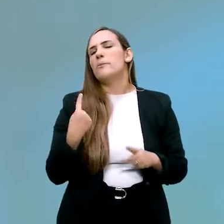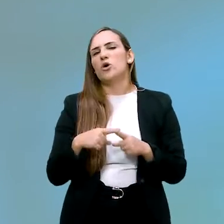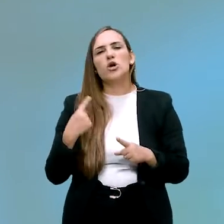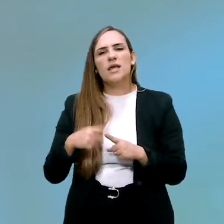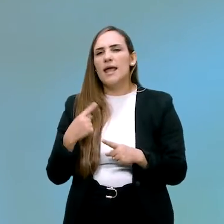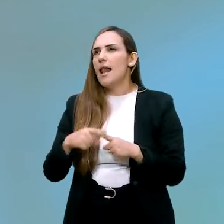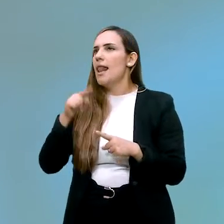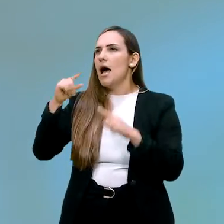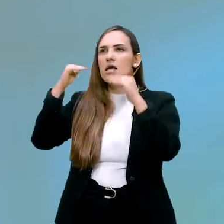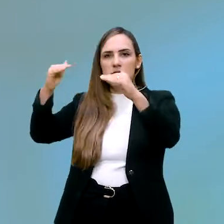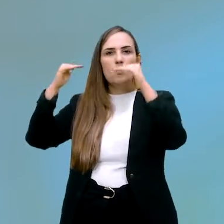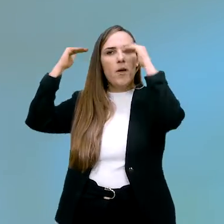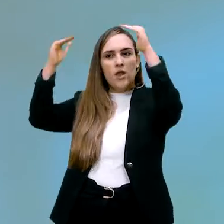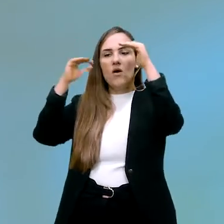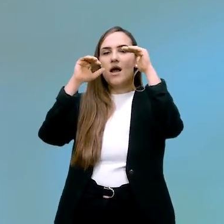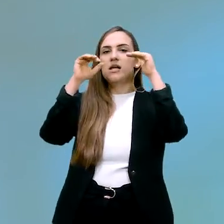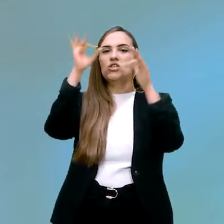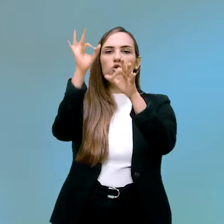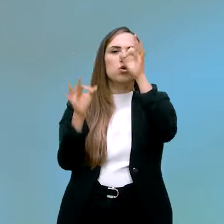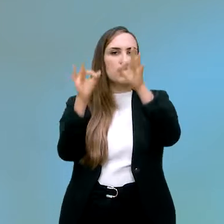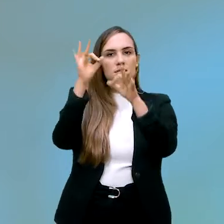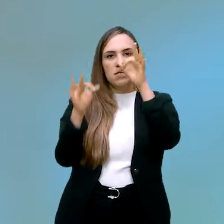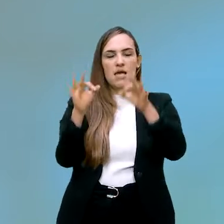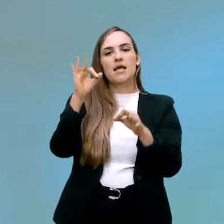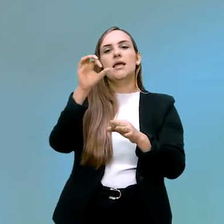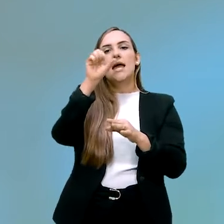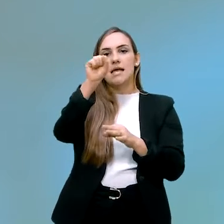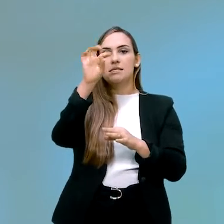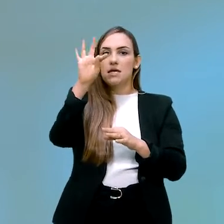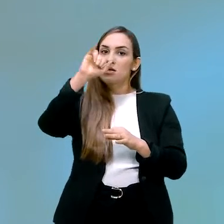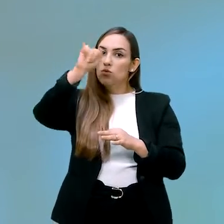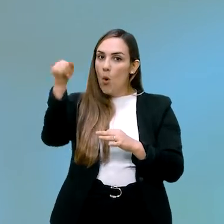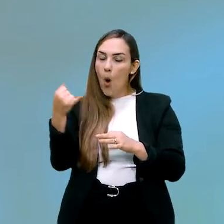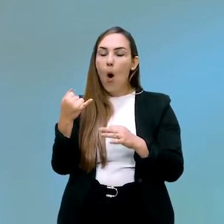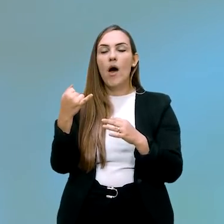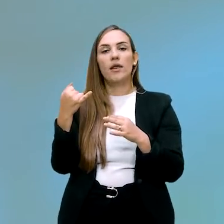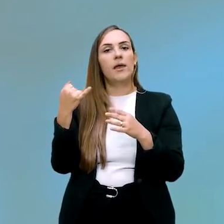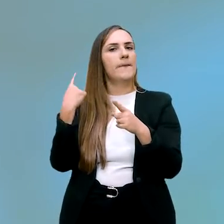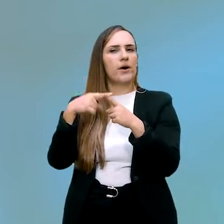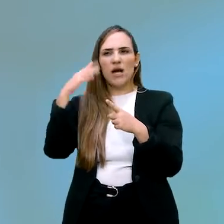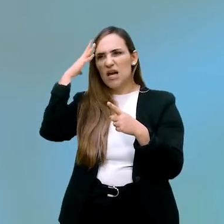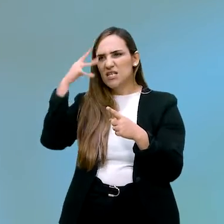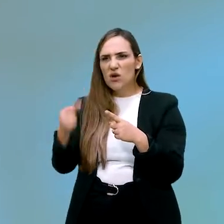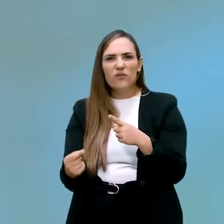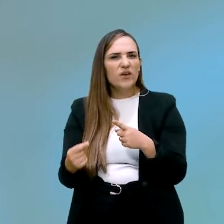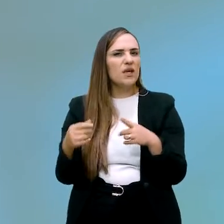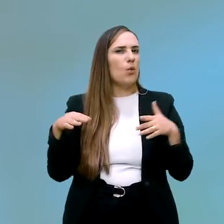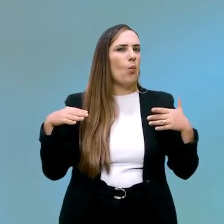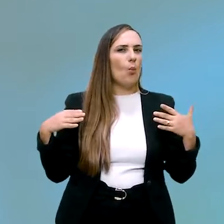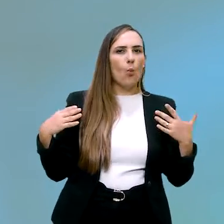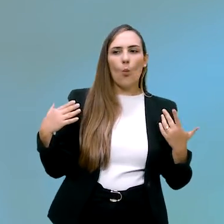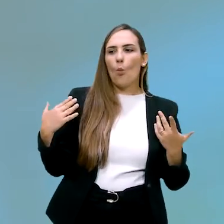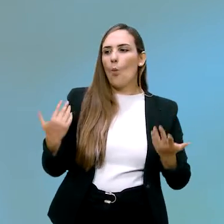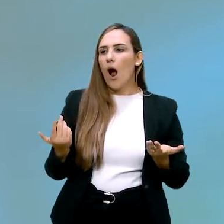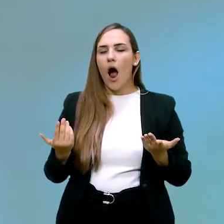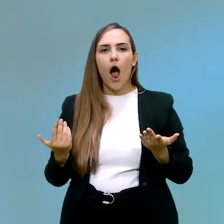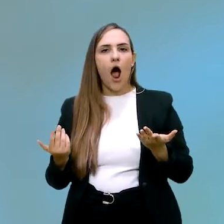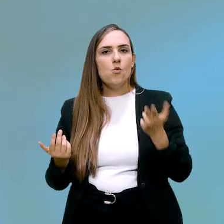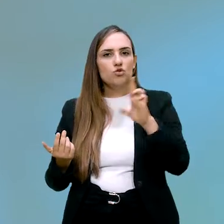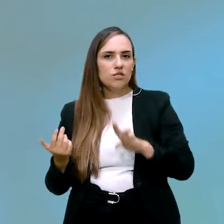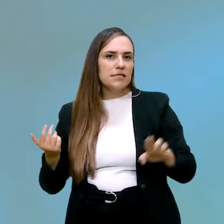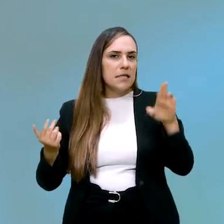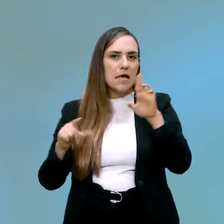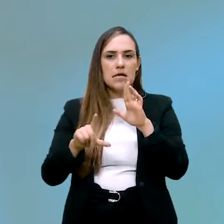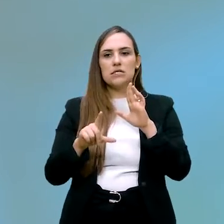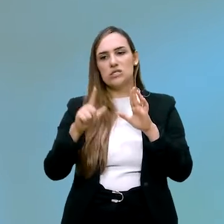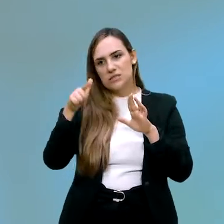Tribunal de Justiça a proferir essa decisão, explicou qual que é exatamente a eficácia dessa decisão, a partir de